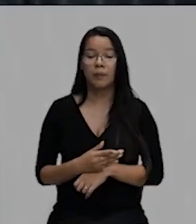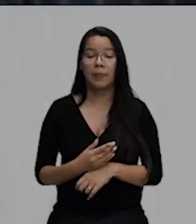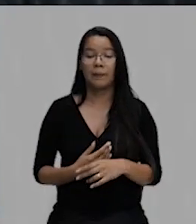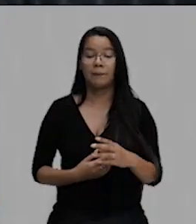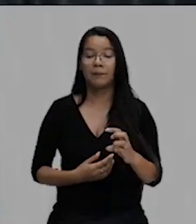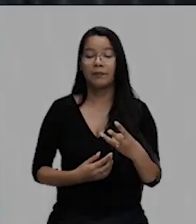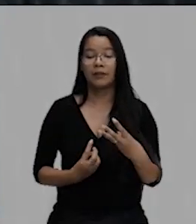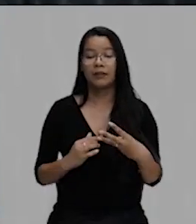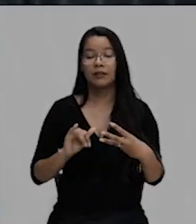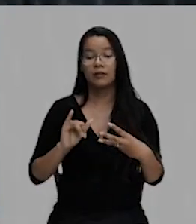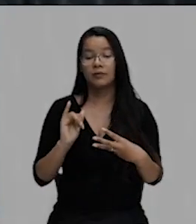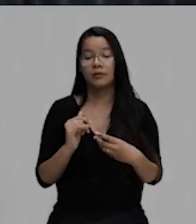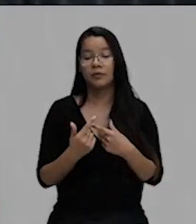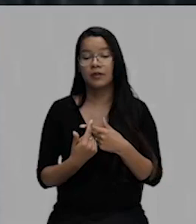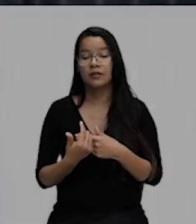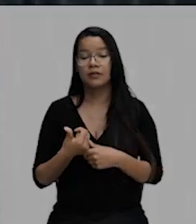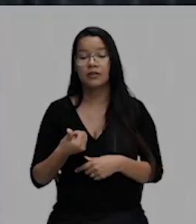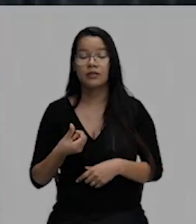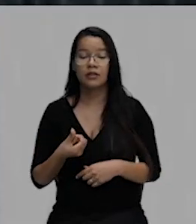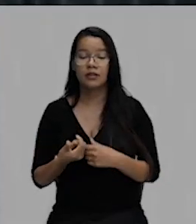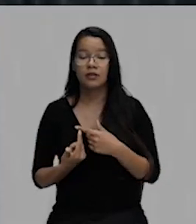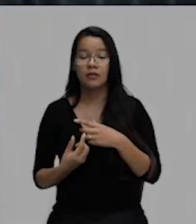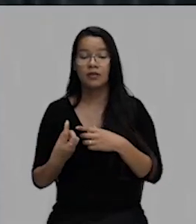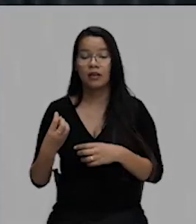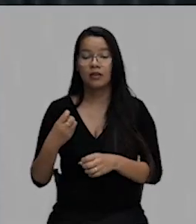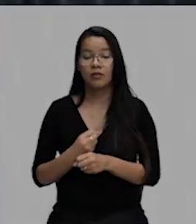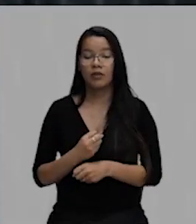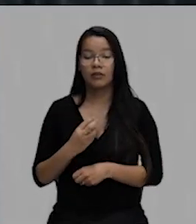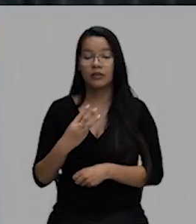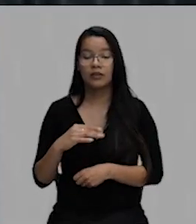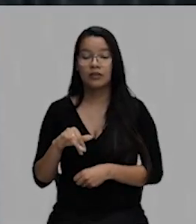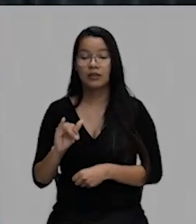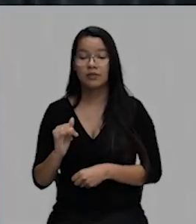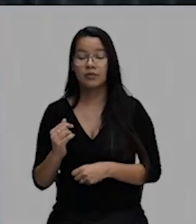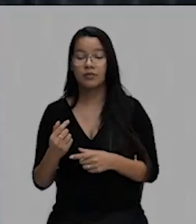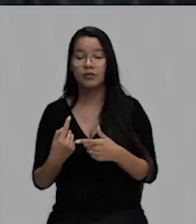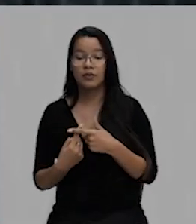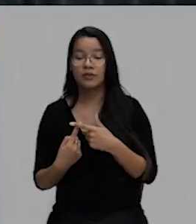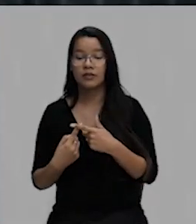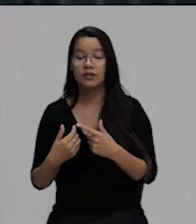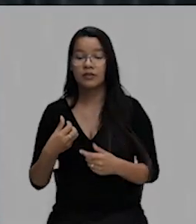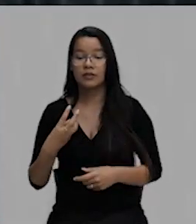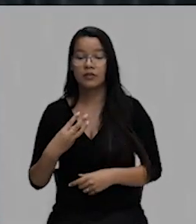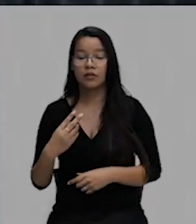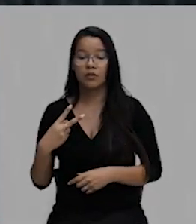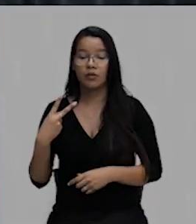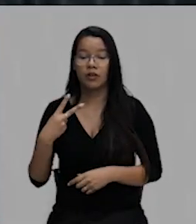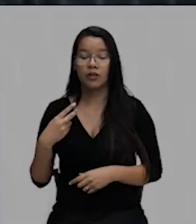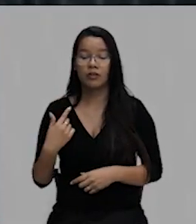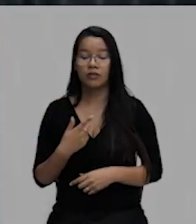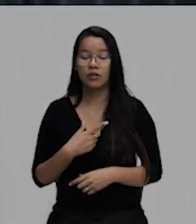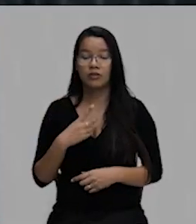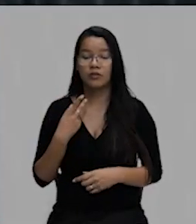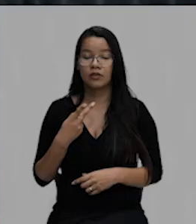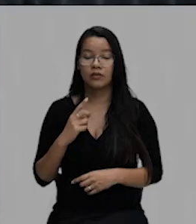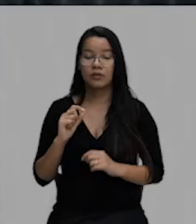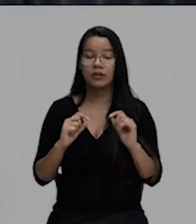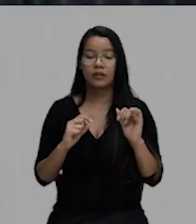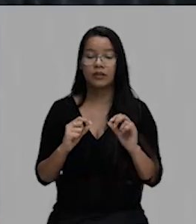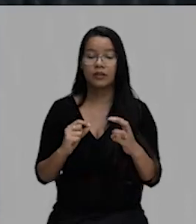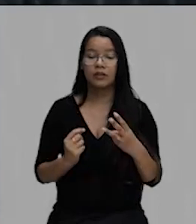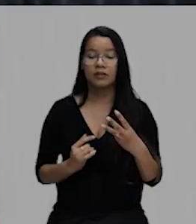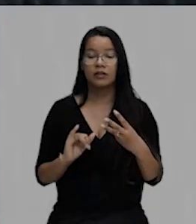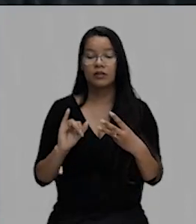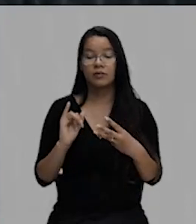elevado a y mais 16 é 3 elevado a y vezes 3 ao quadrado. 3 ao quadrado, 9. Vamos chamar 3 elevado a y,